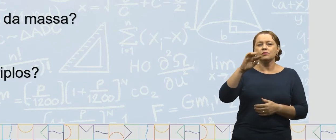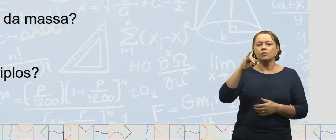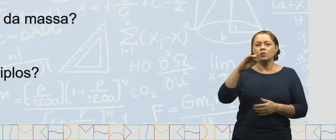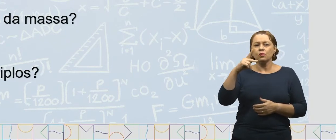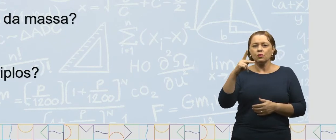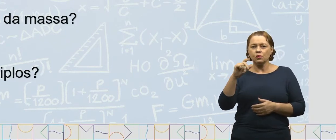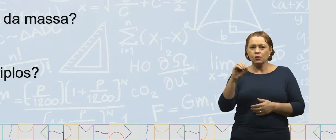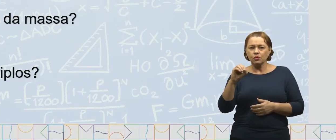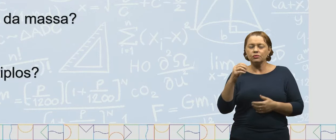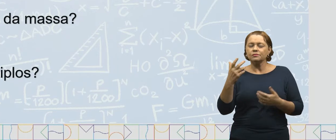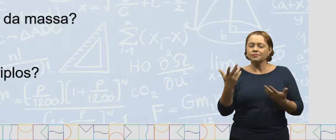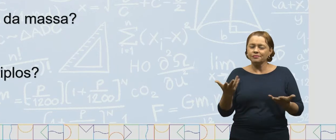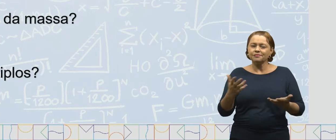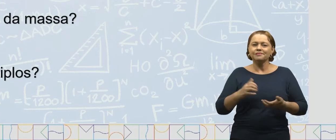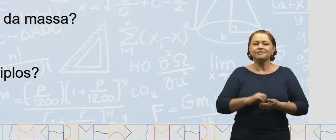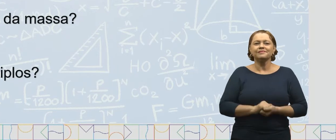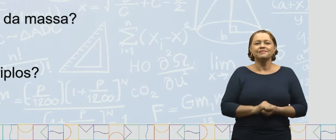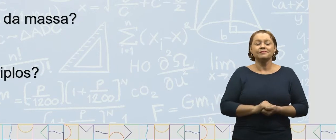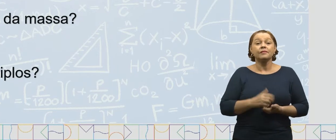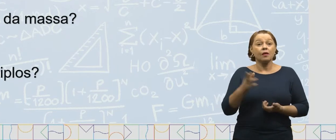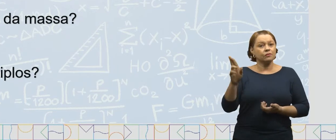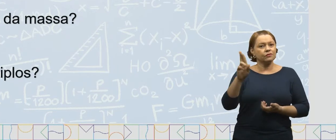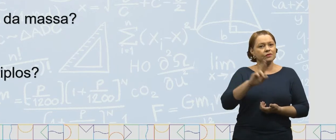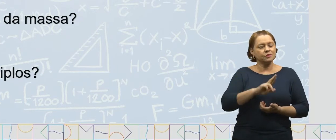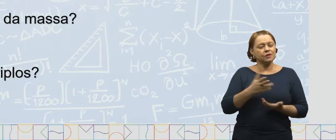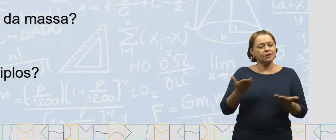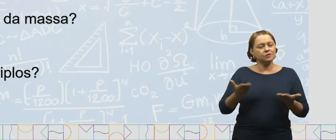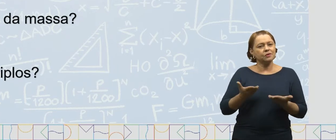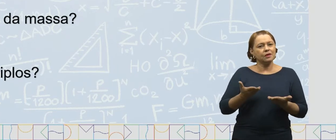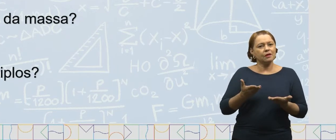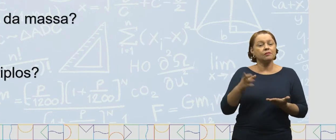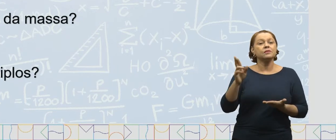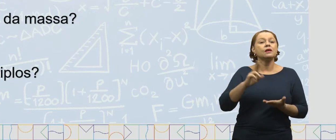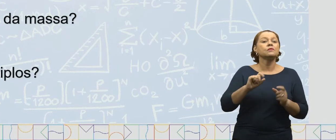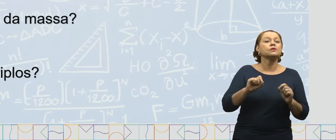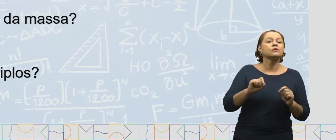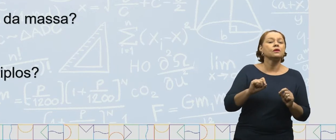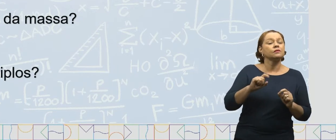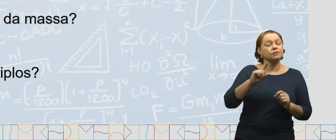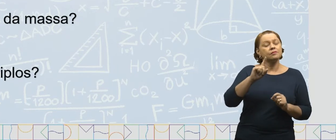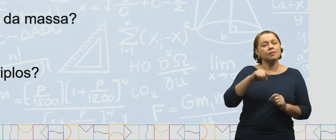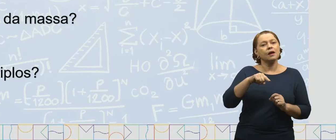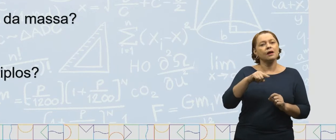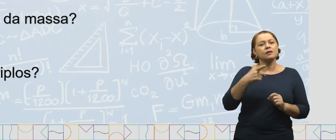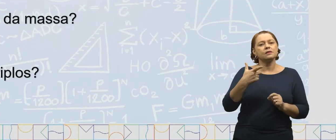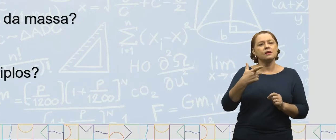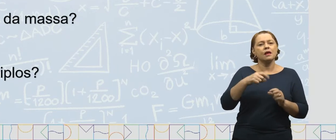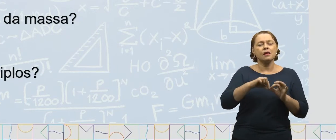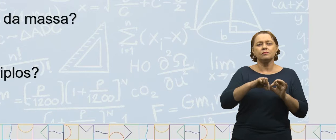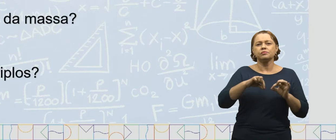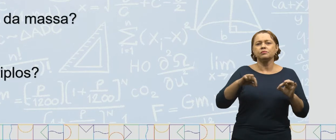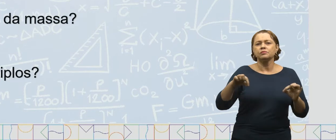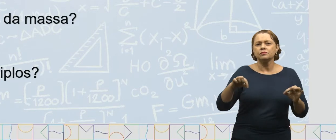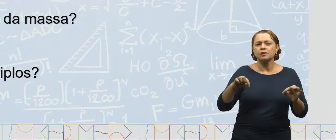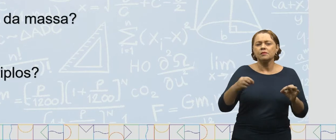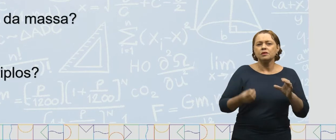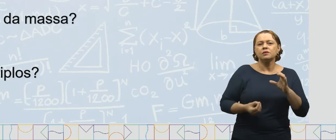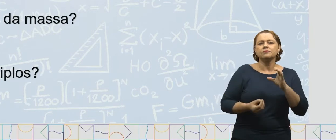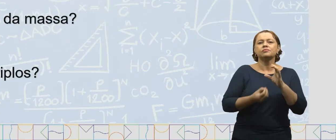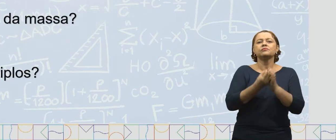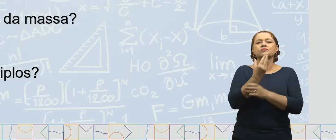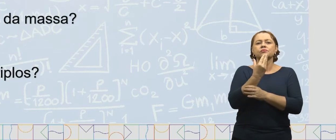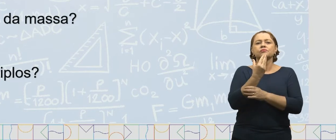os seus múltiplos. Então, vamos responder. A resposta é: massa é uma medida